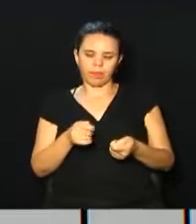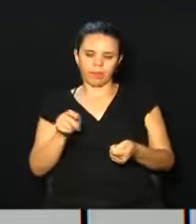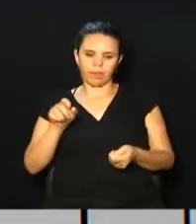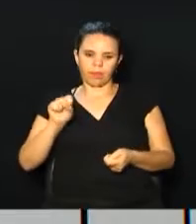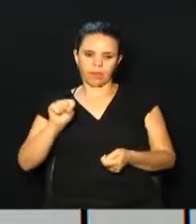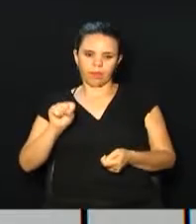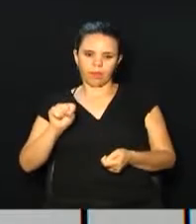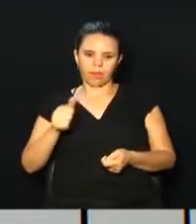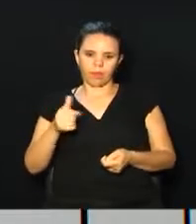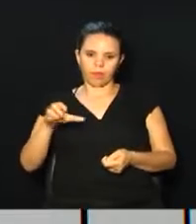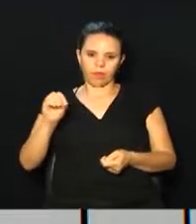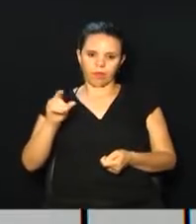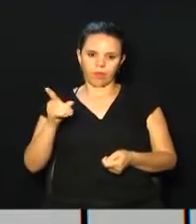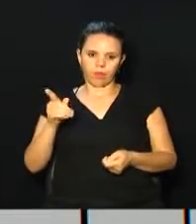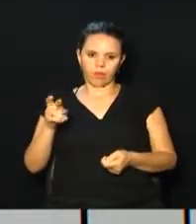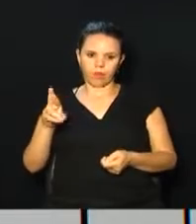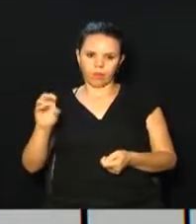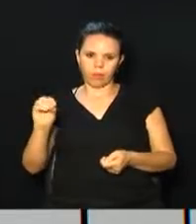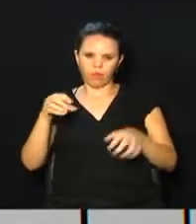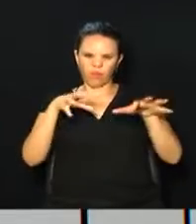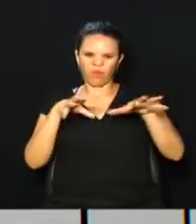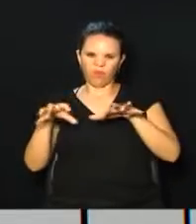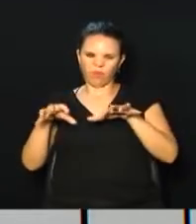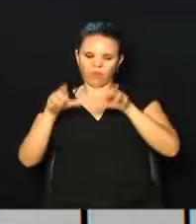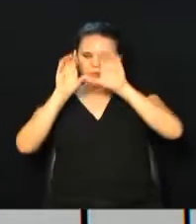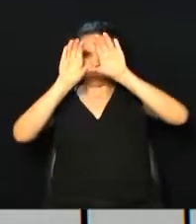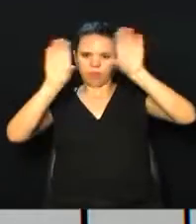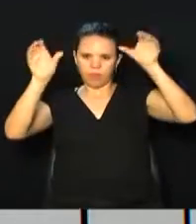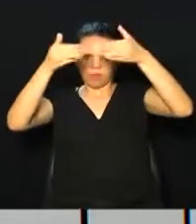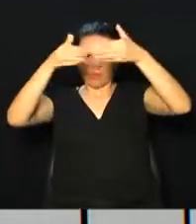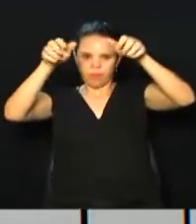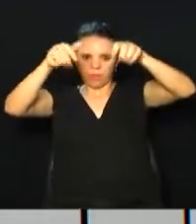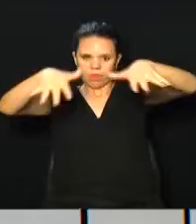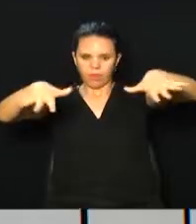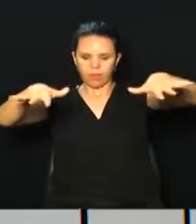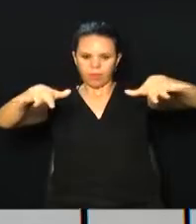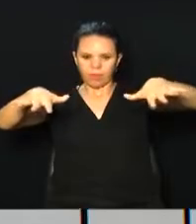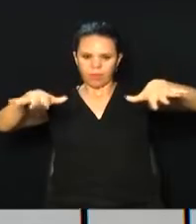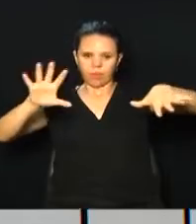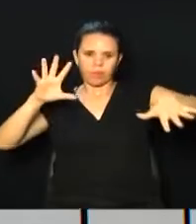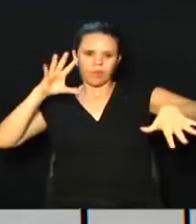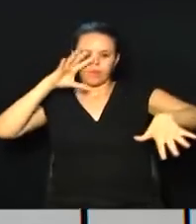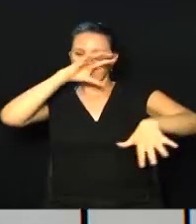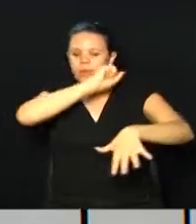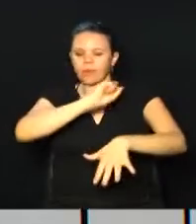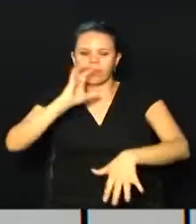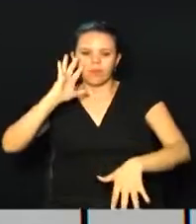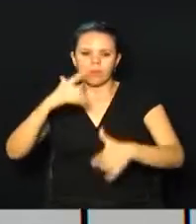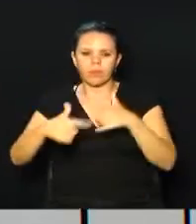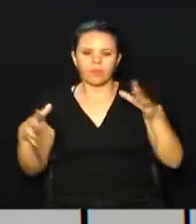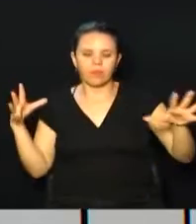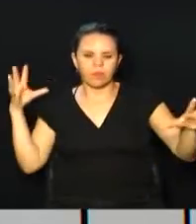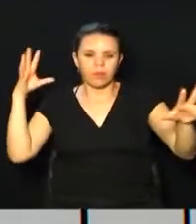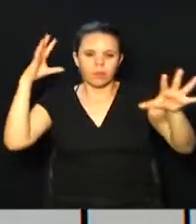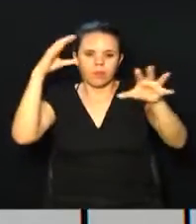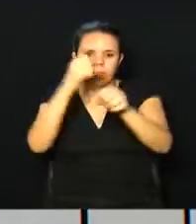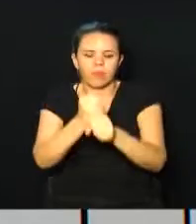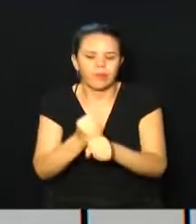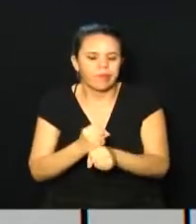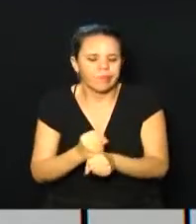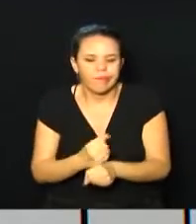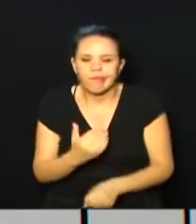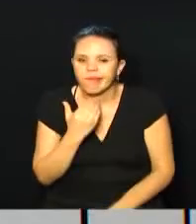quantidade de água que vem. Mas hoje, resolver no estalo problemas que foram acumulados há décadas,